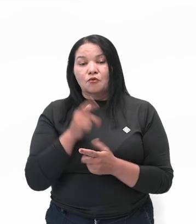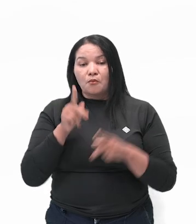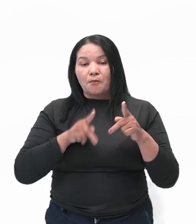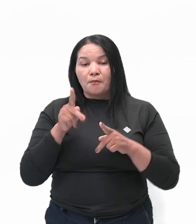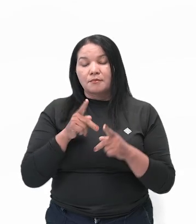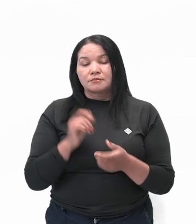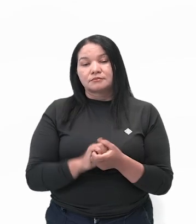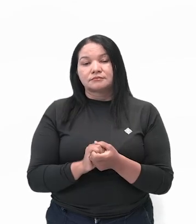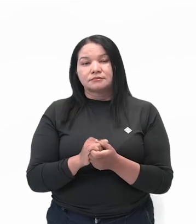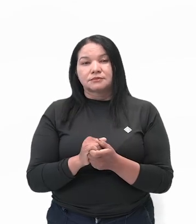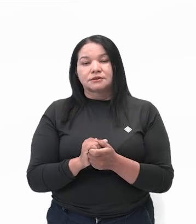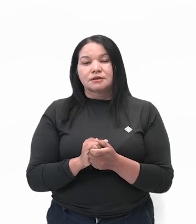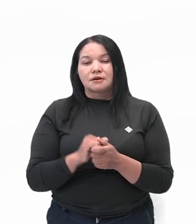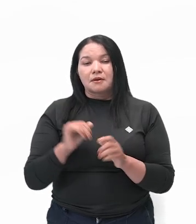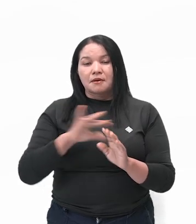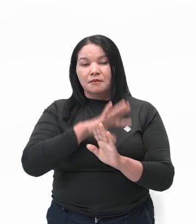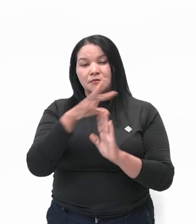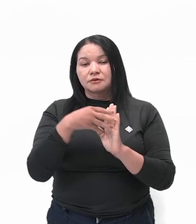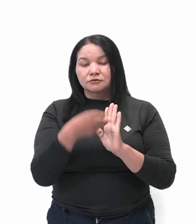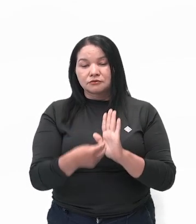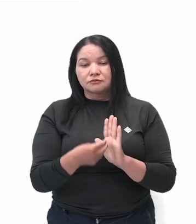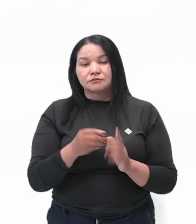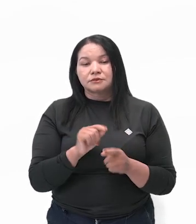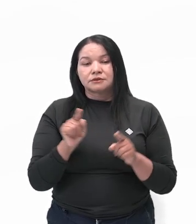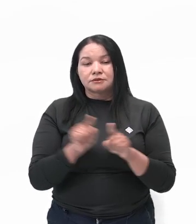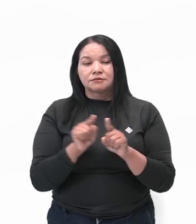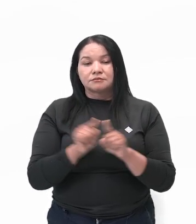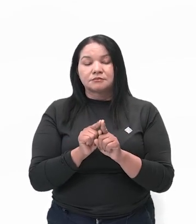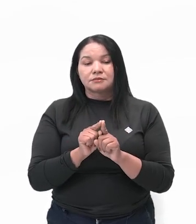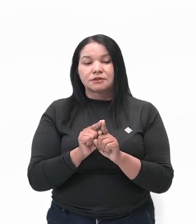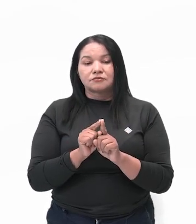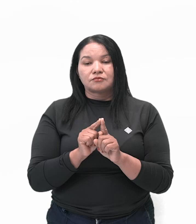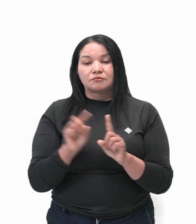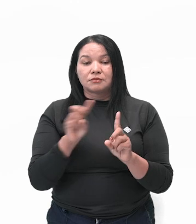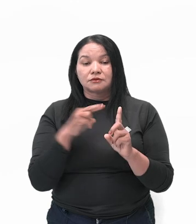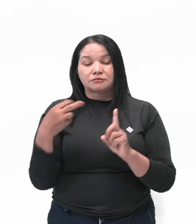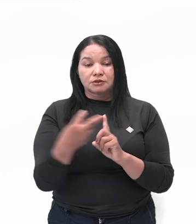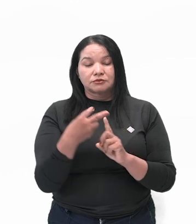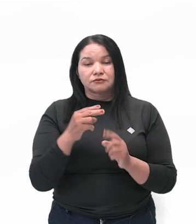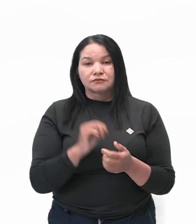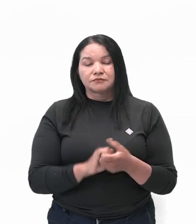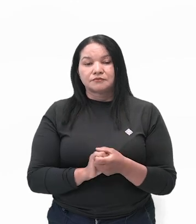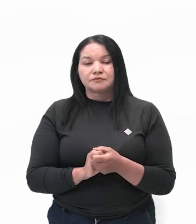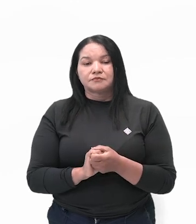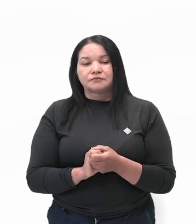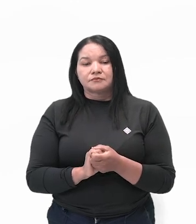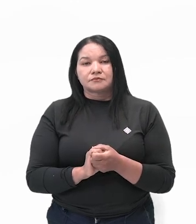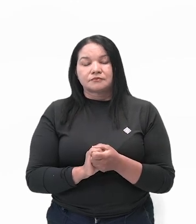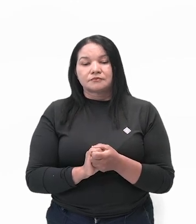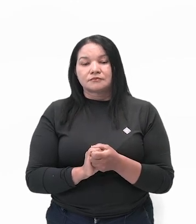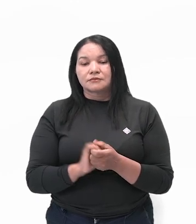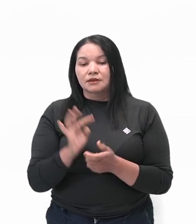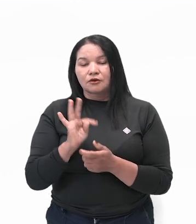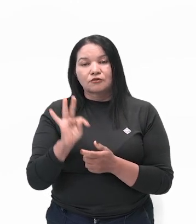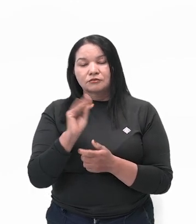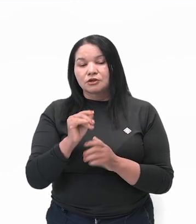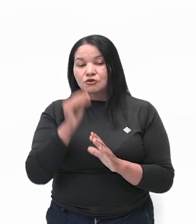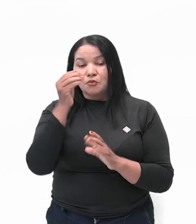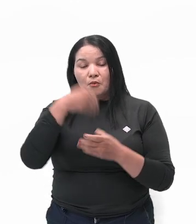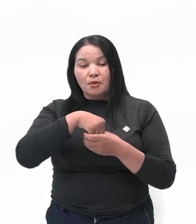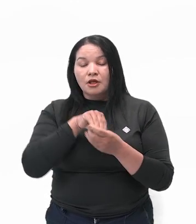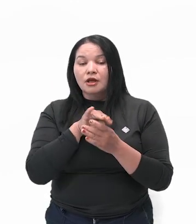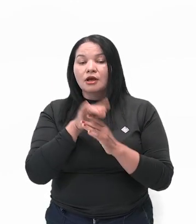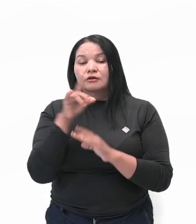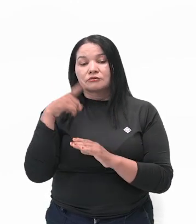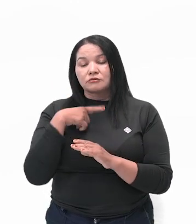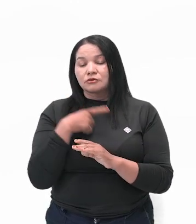perspective, perspectiva. E durante o texto, nós temos várias outras